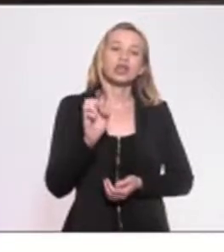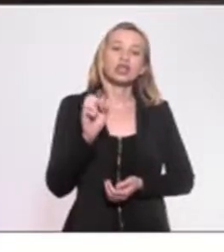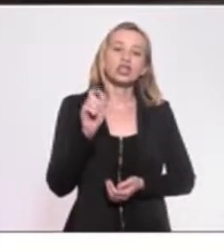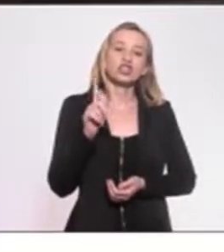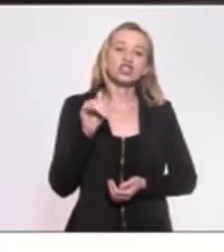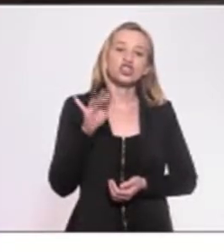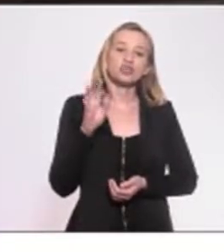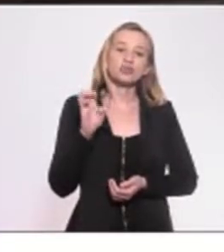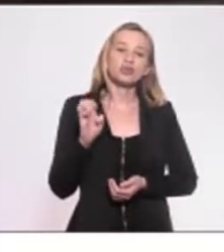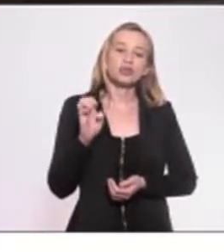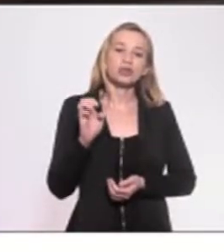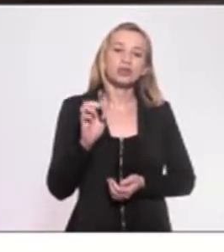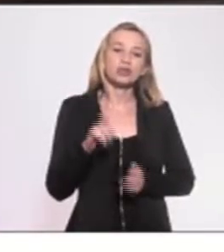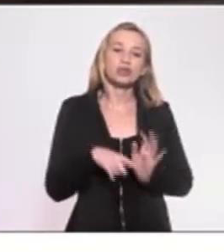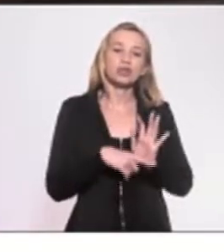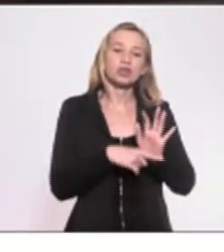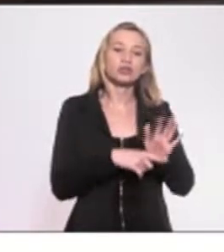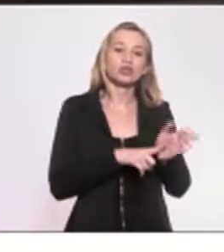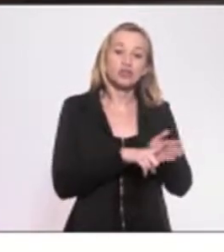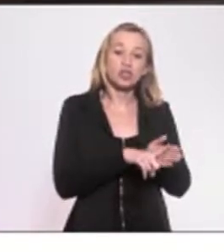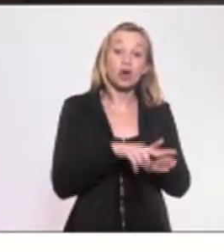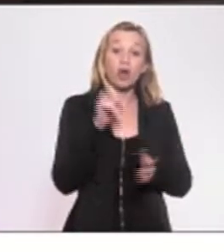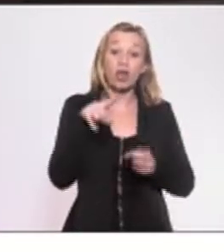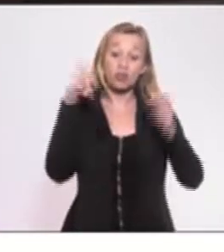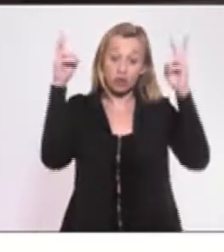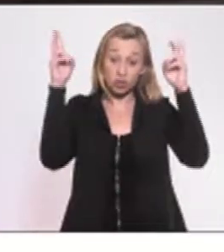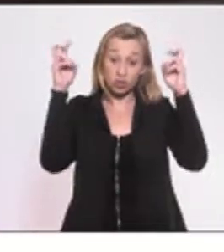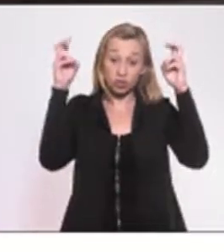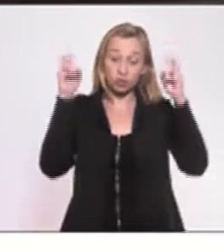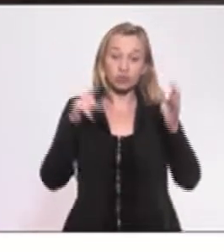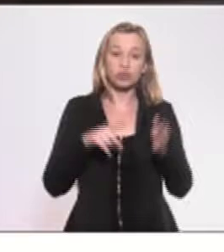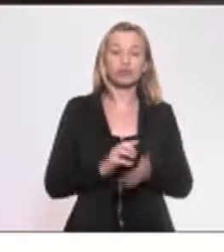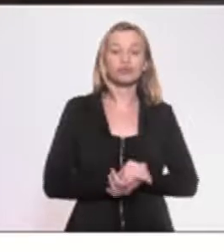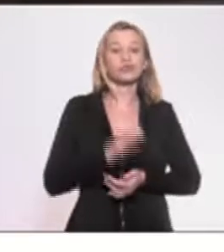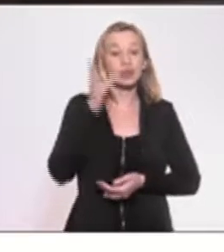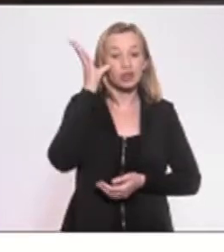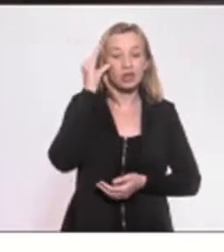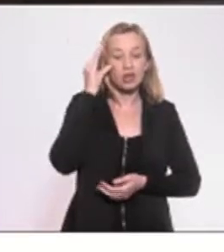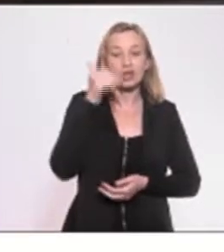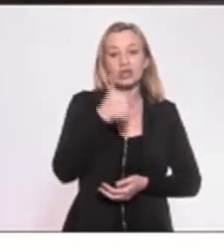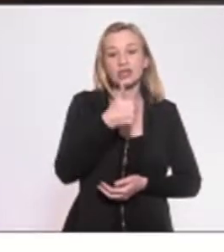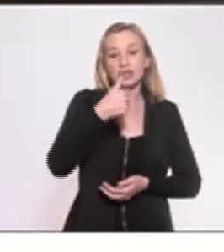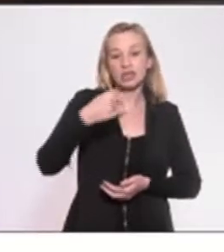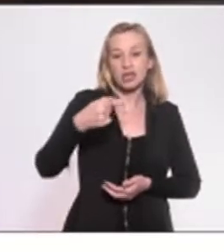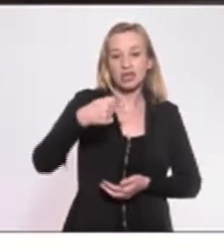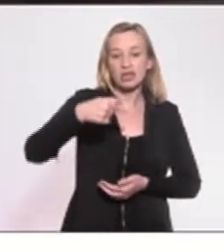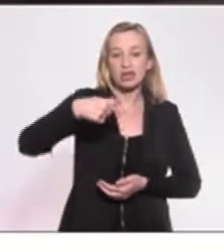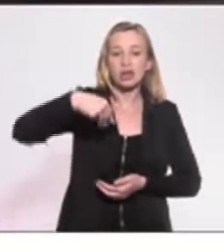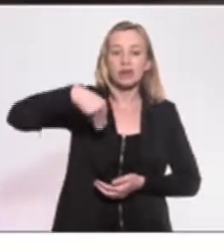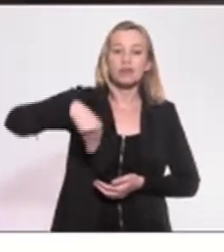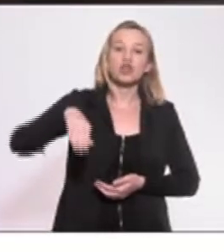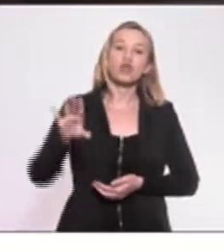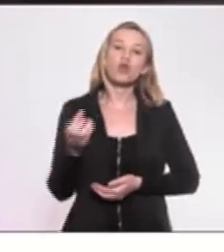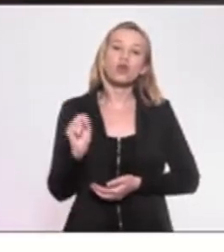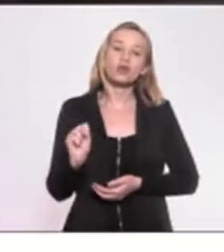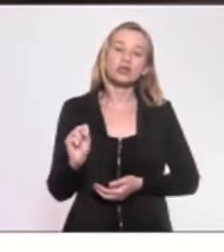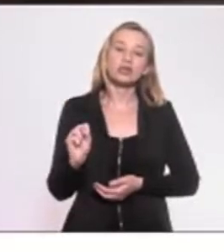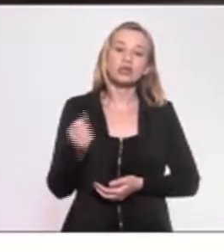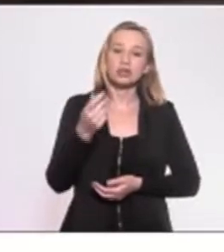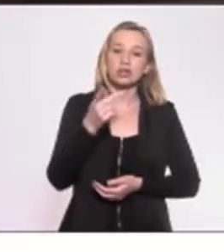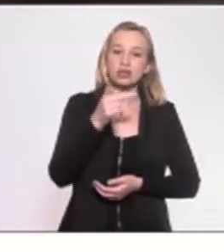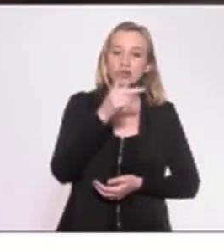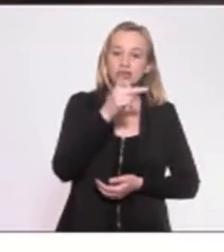assunto que interessa aos 17 milhões de